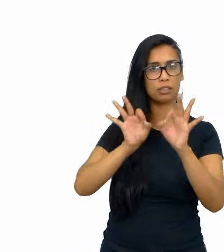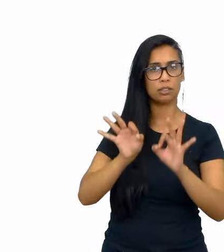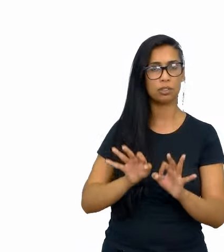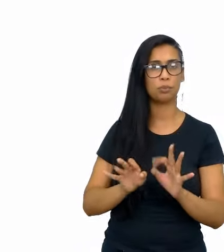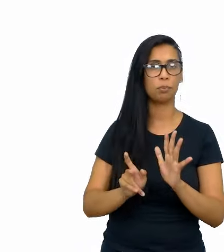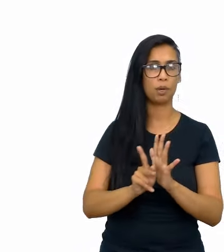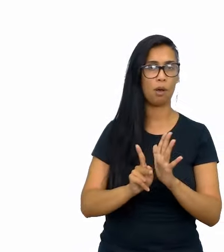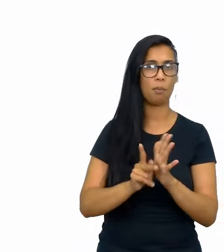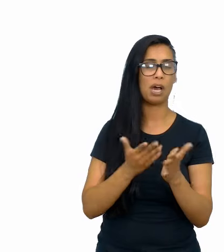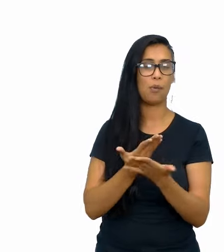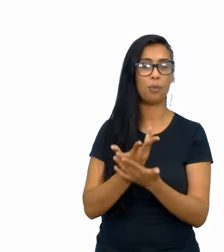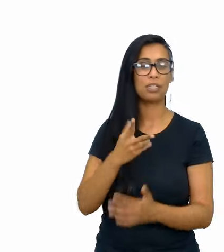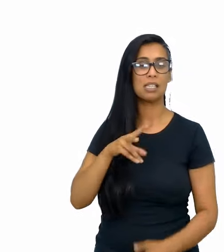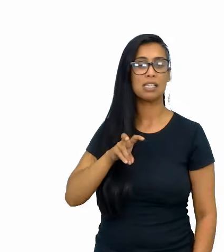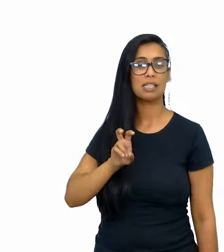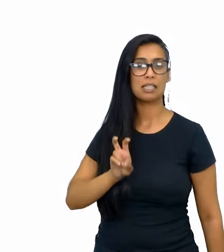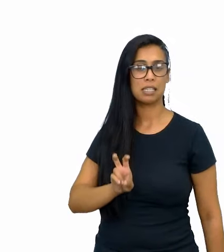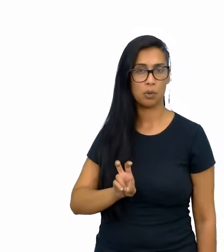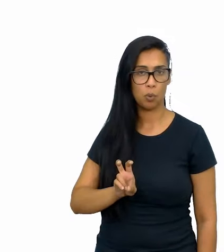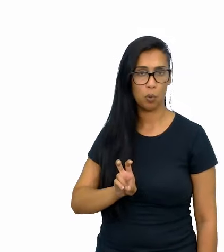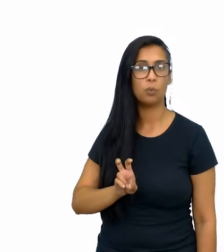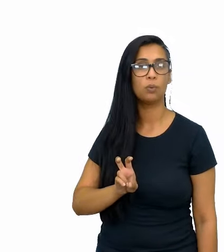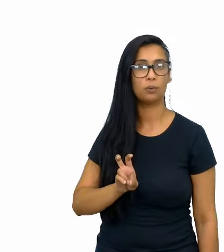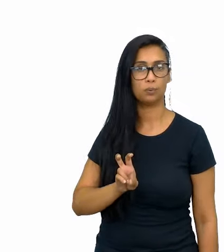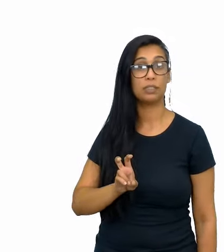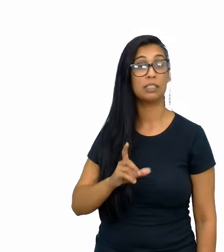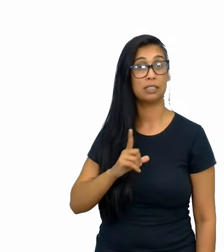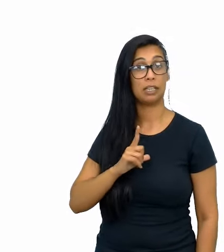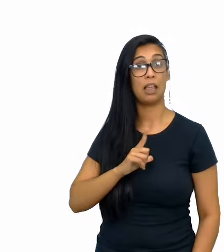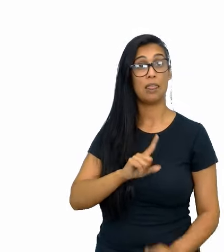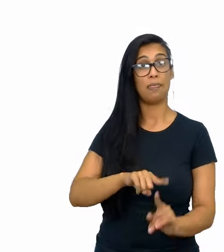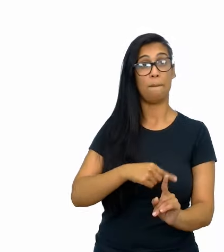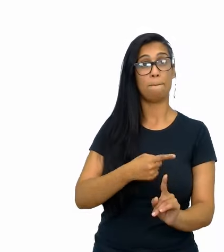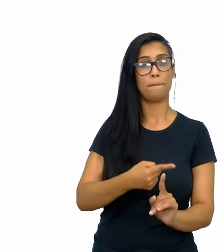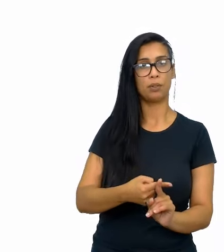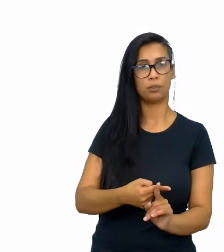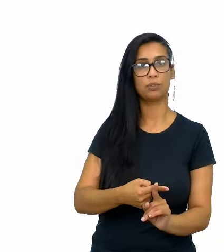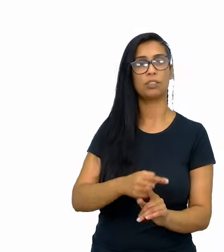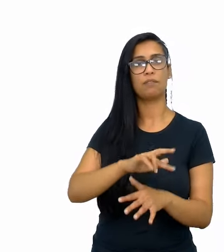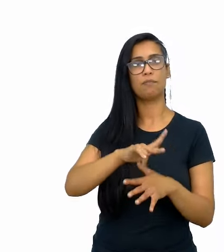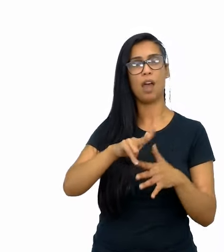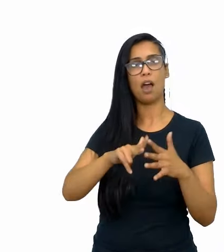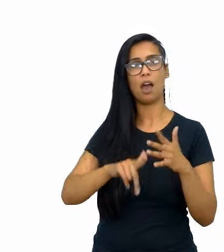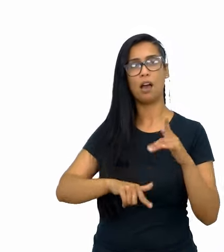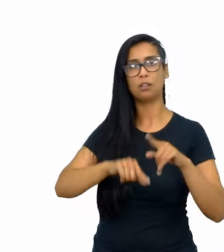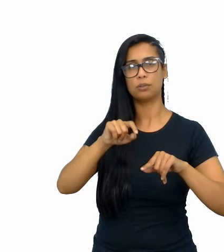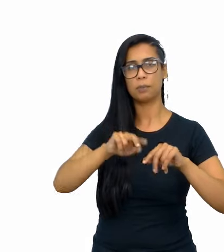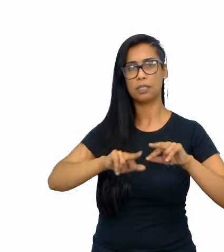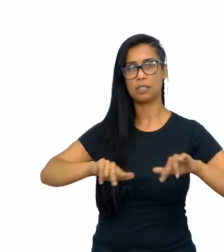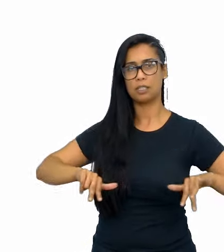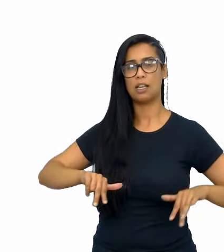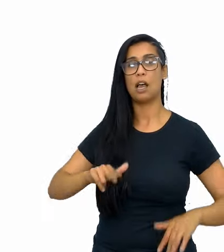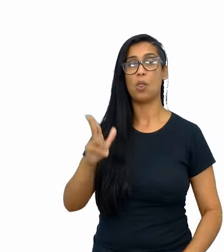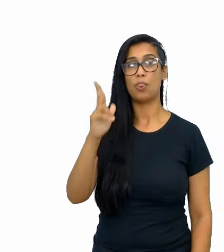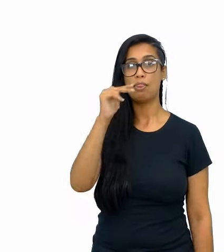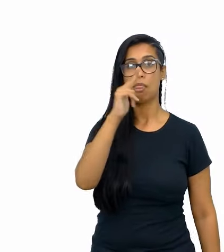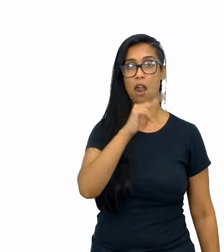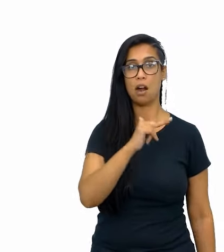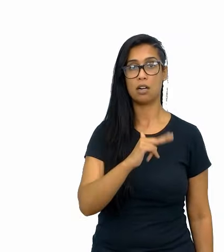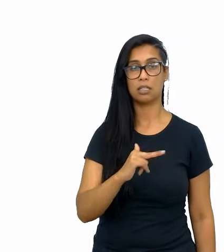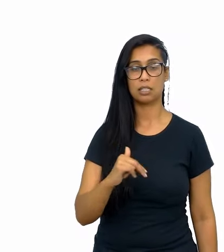depois registrarão no material. Na atividade 2, eles vão fazer um desenho sobre